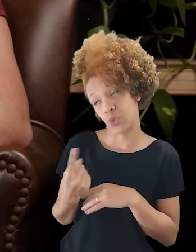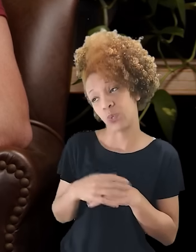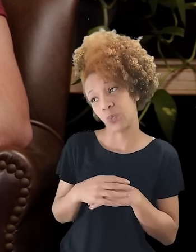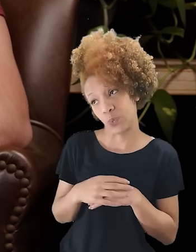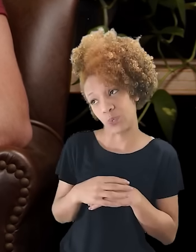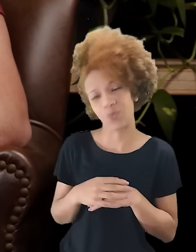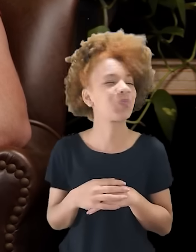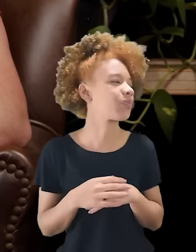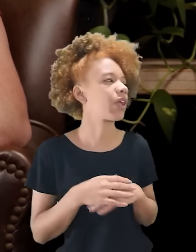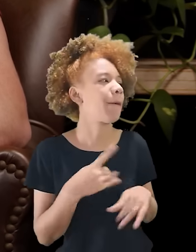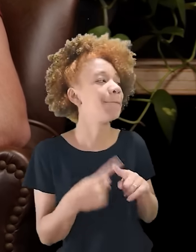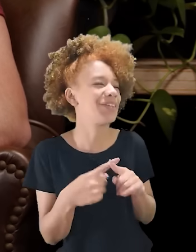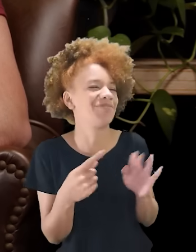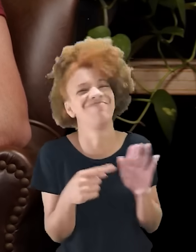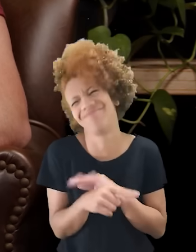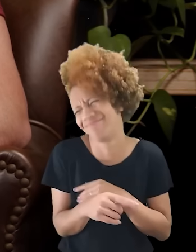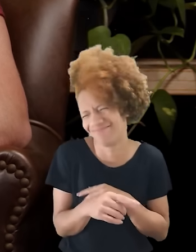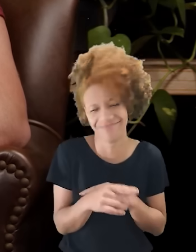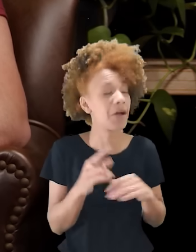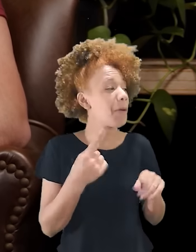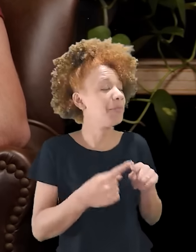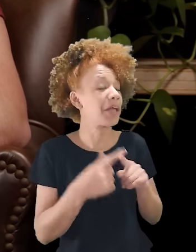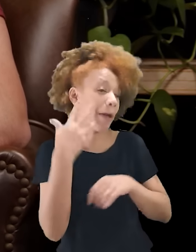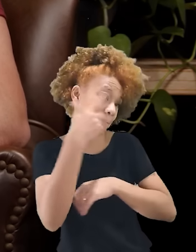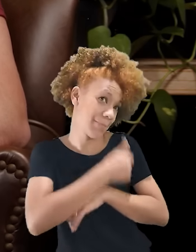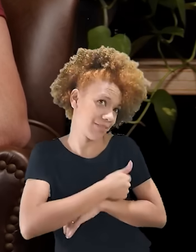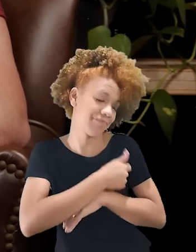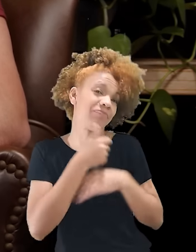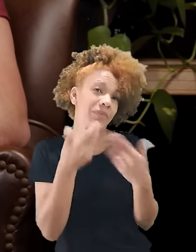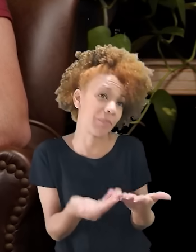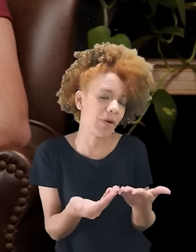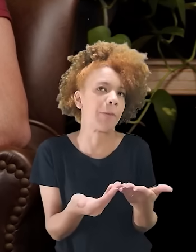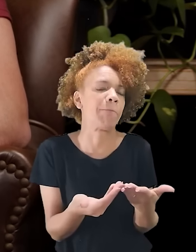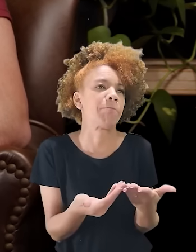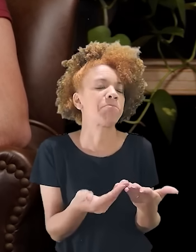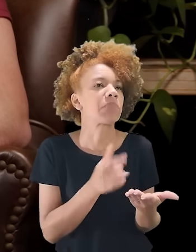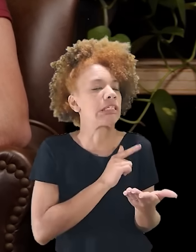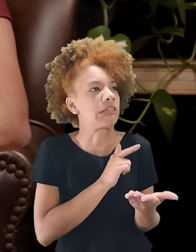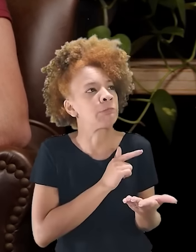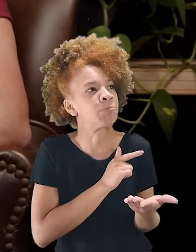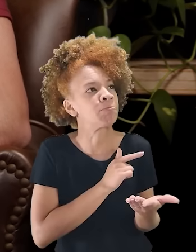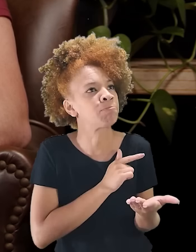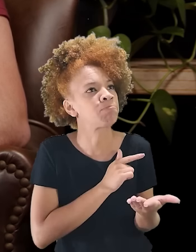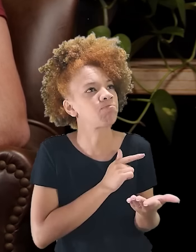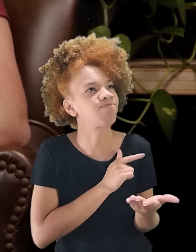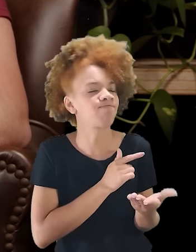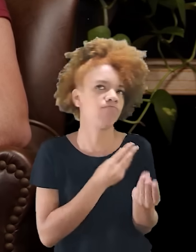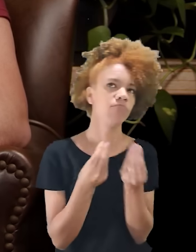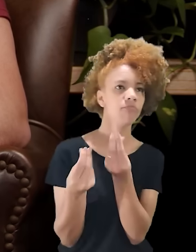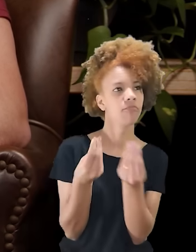21 por que que eu fiz essa pergunta porque a beleza embora ela tenha é